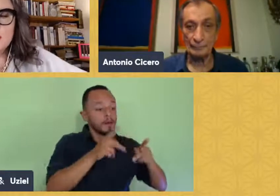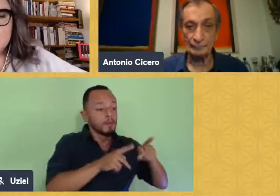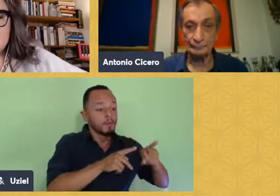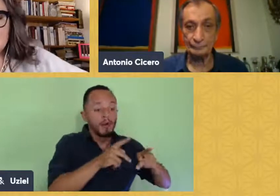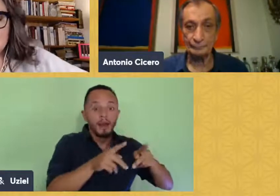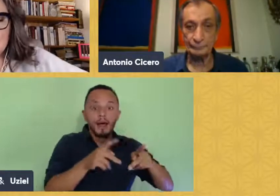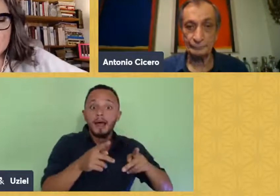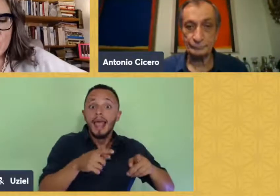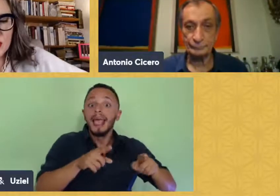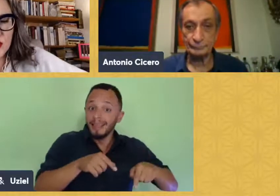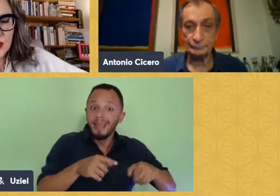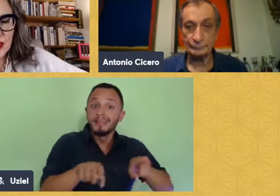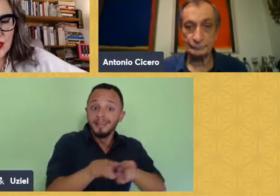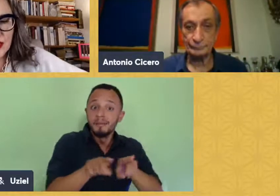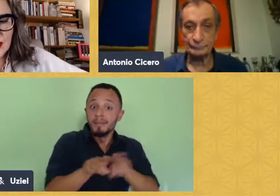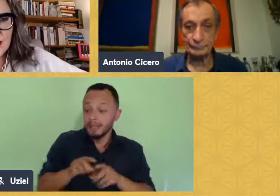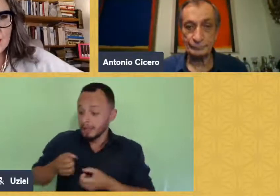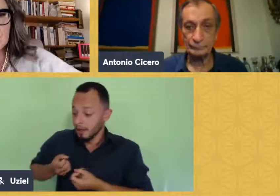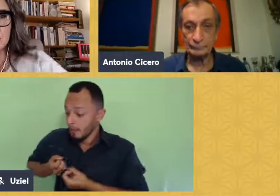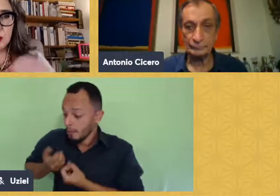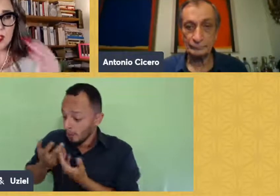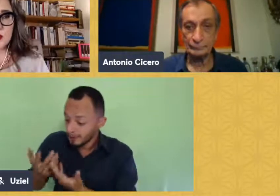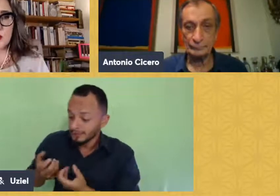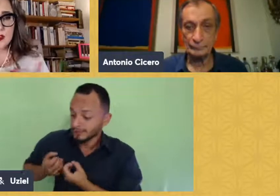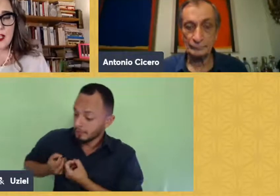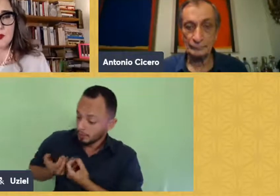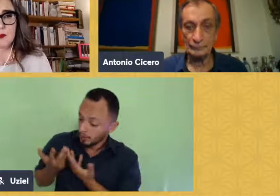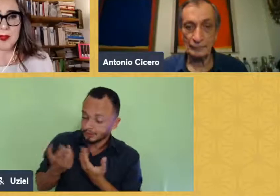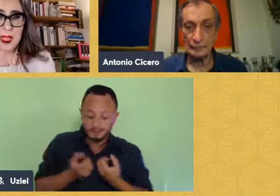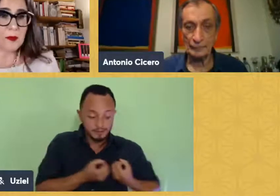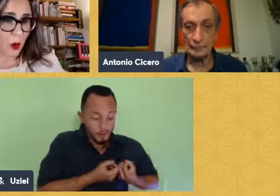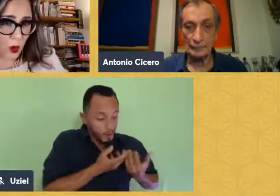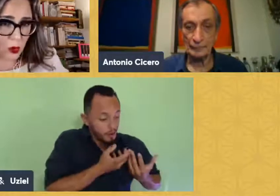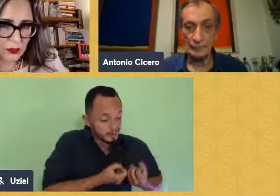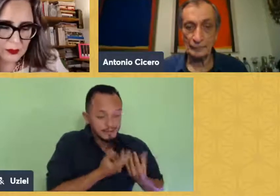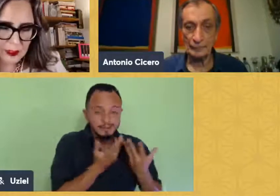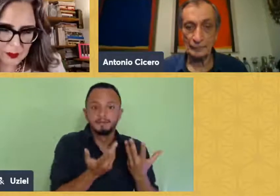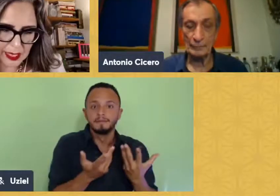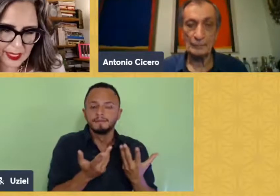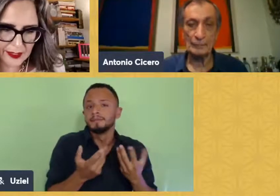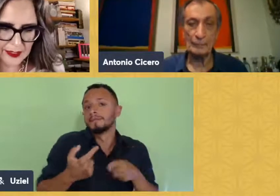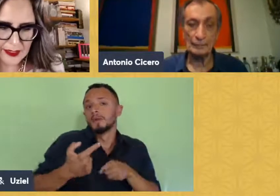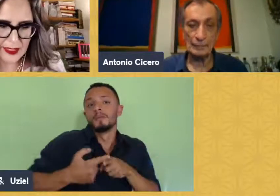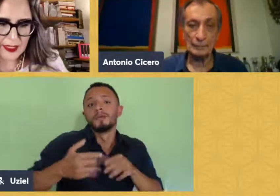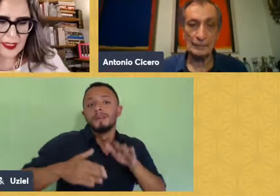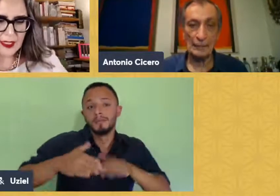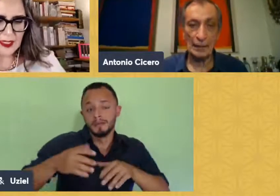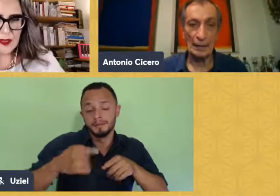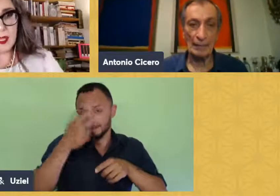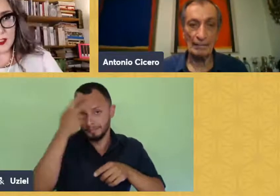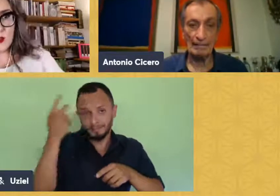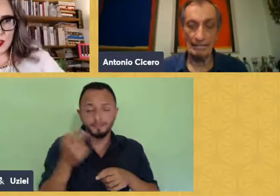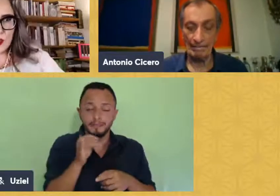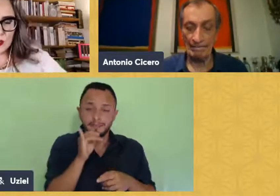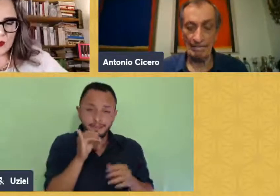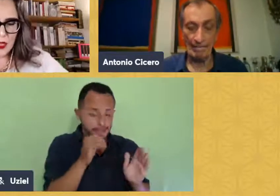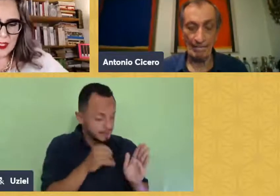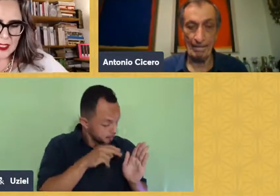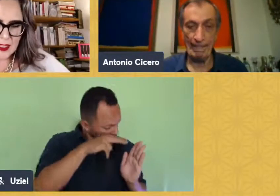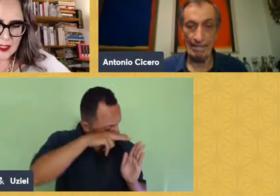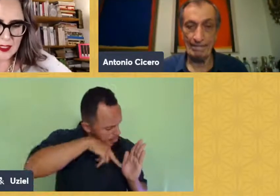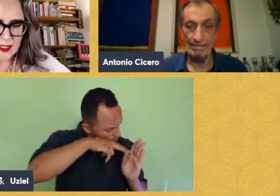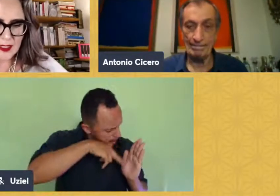acho que é o Wisnik que fala disso, né? Porque as pessoas leem pouco também, né? Menos que em